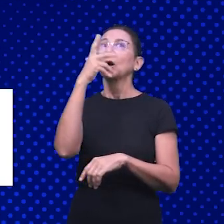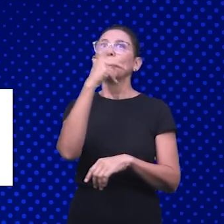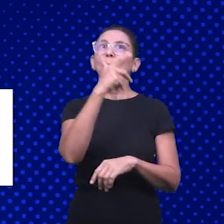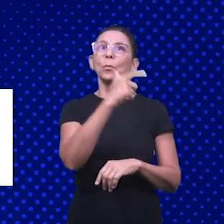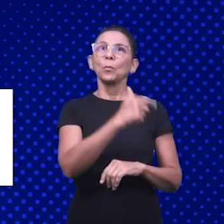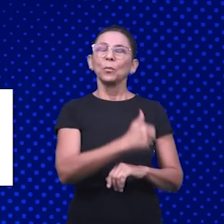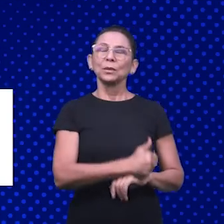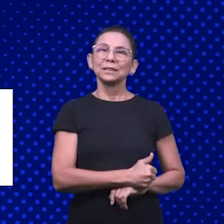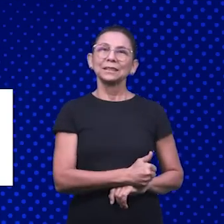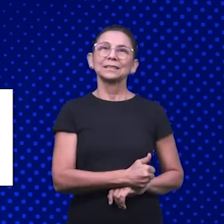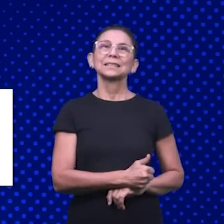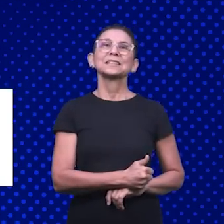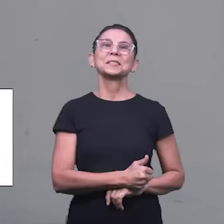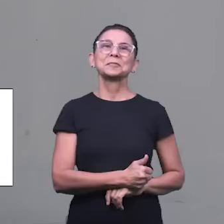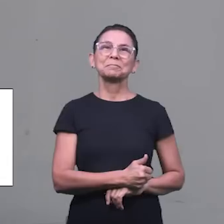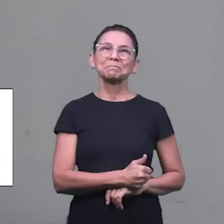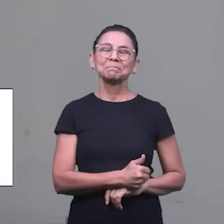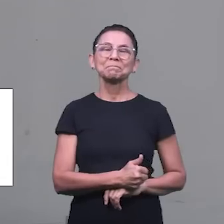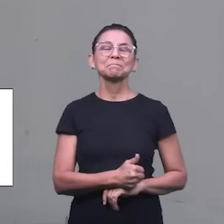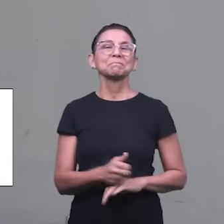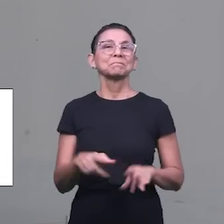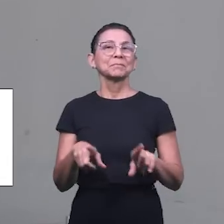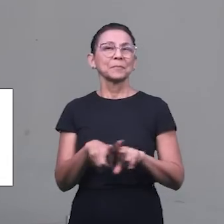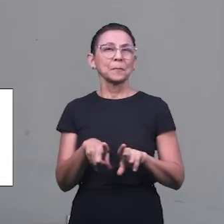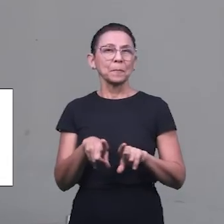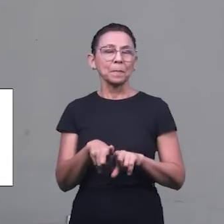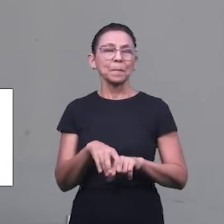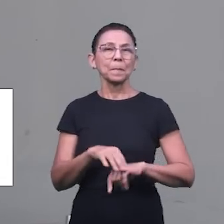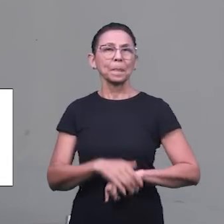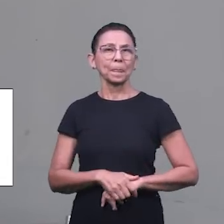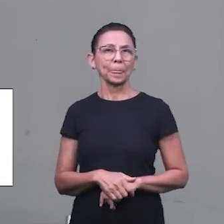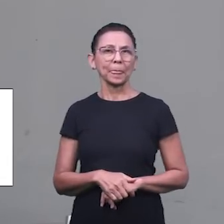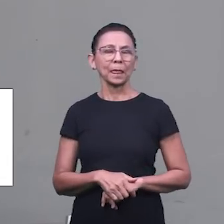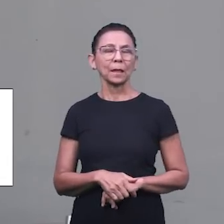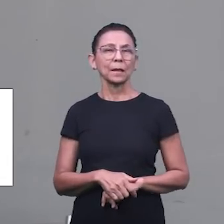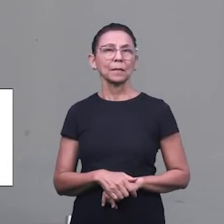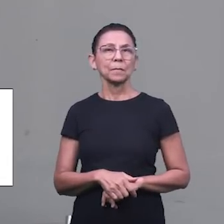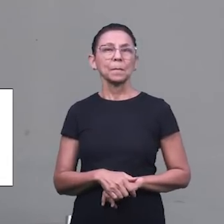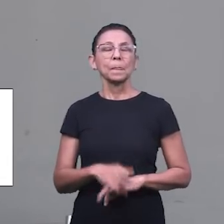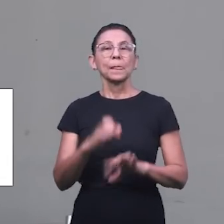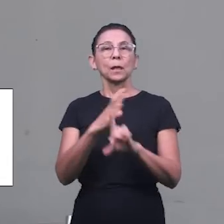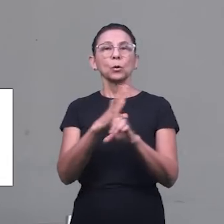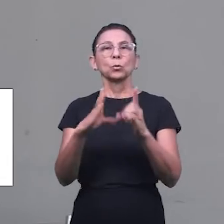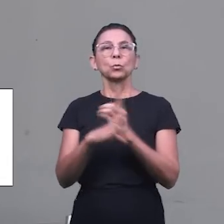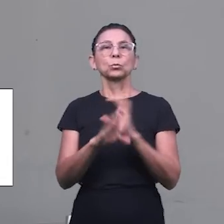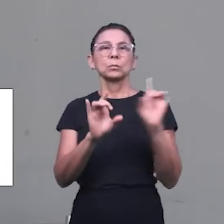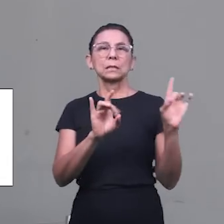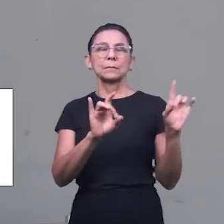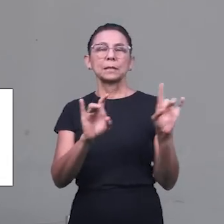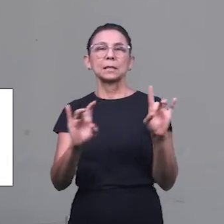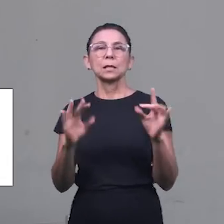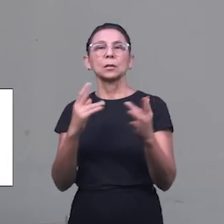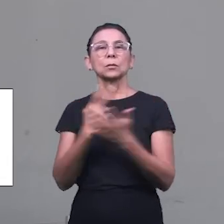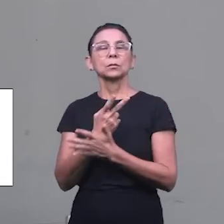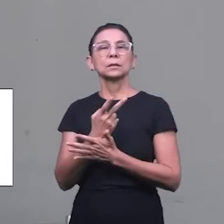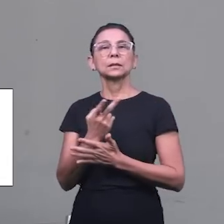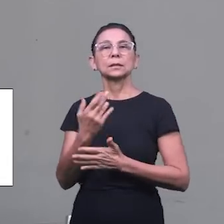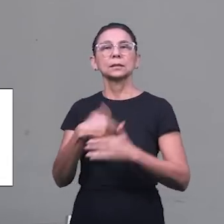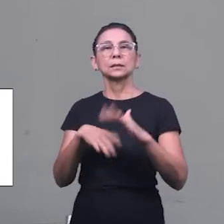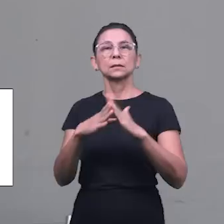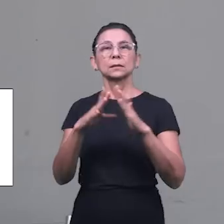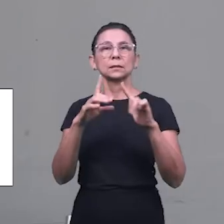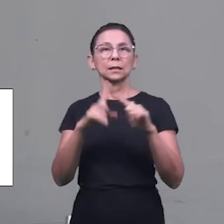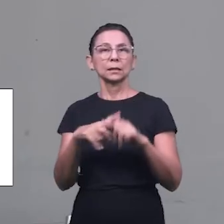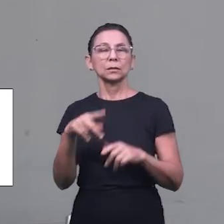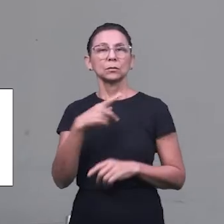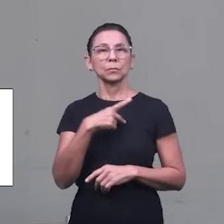que identifica esta obra. Tivemos os registros dos cultos especiais que aconteceram nas igrejas